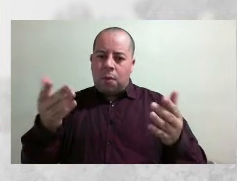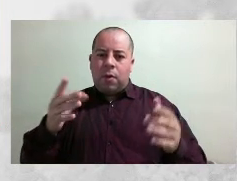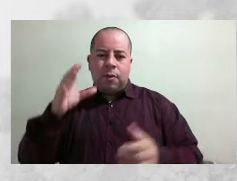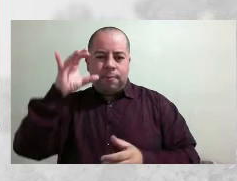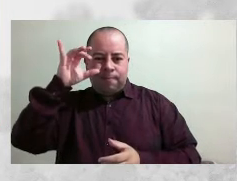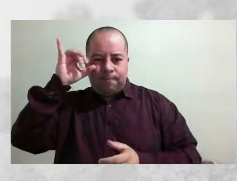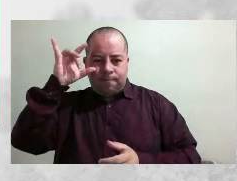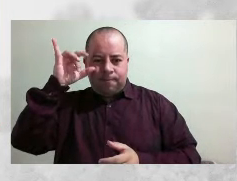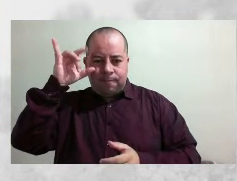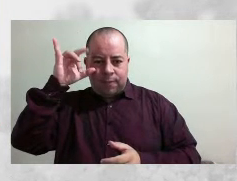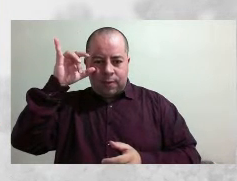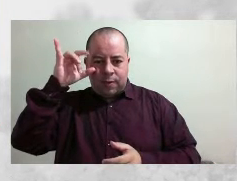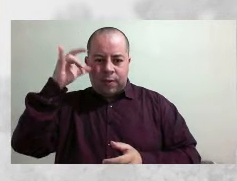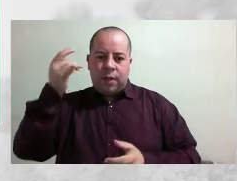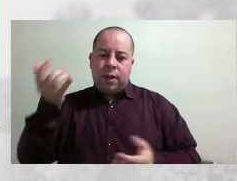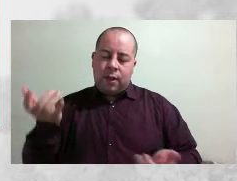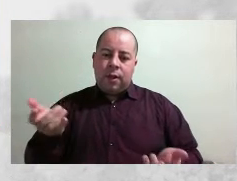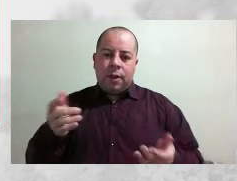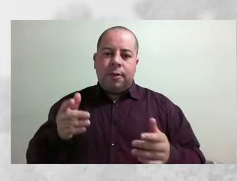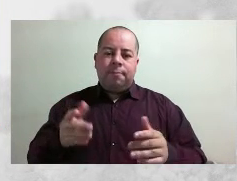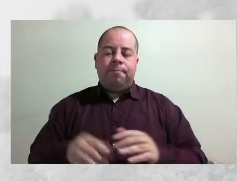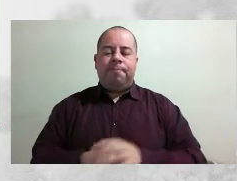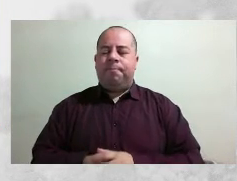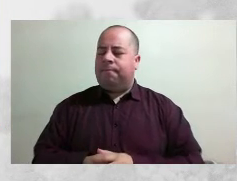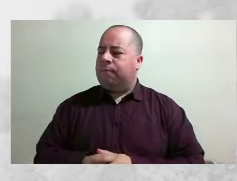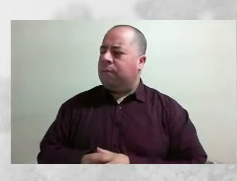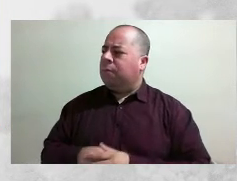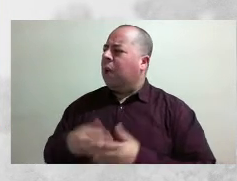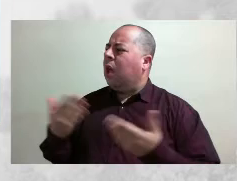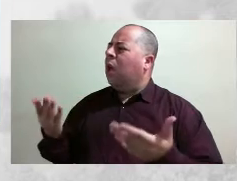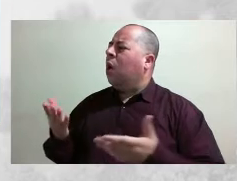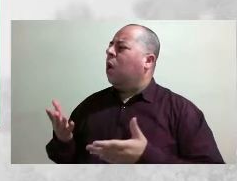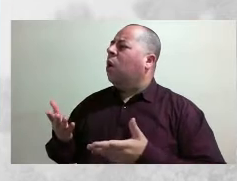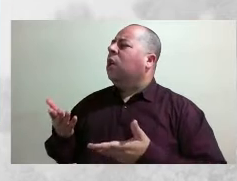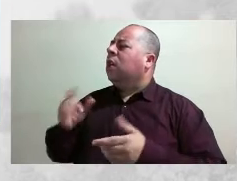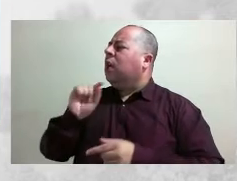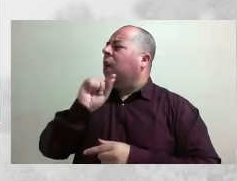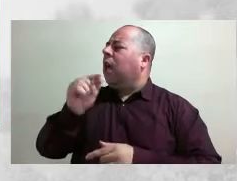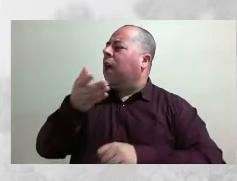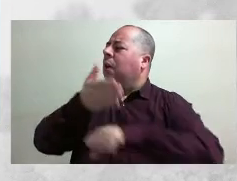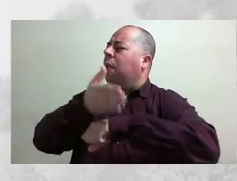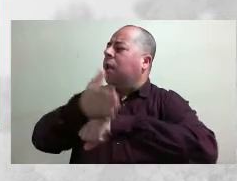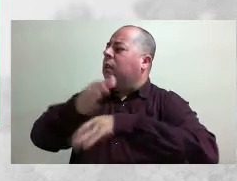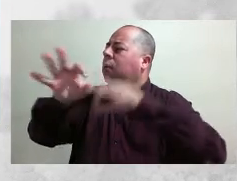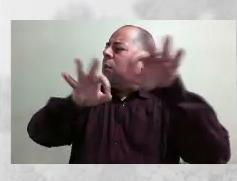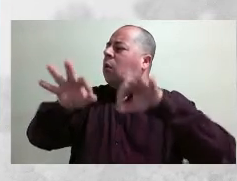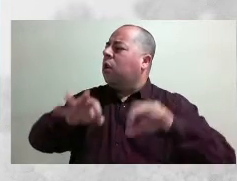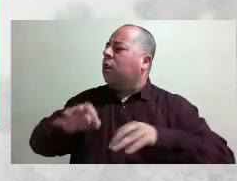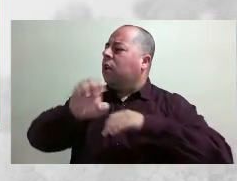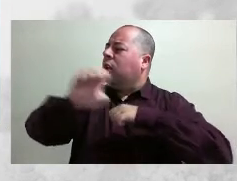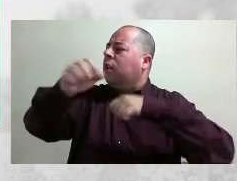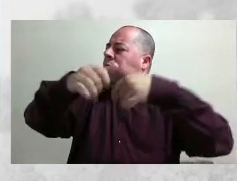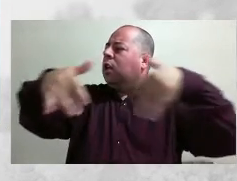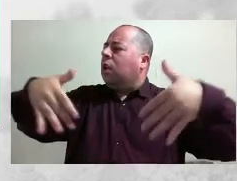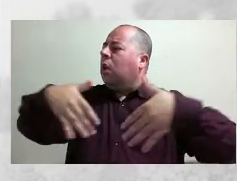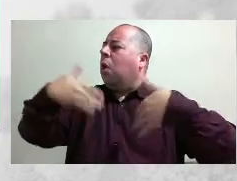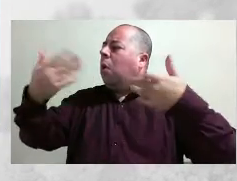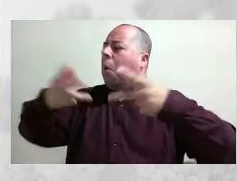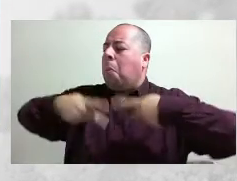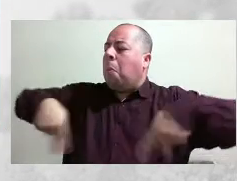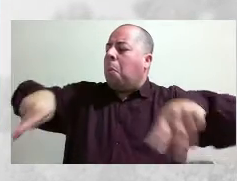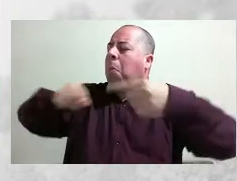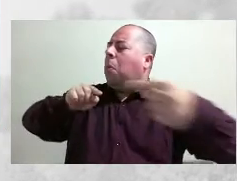do Instagram do Núcleo de Pesquisa. Atualmente, professor, quem participa deste projeto de extensão e para